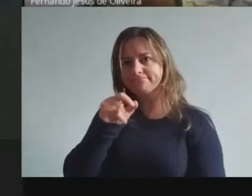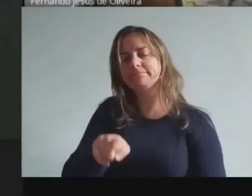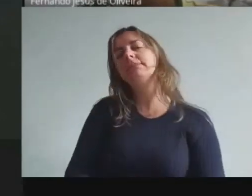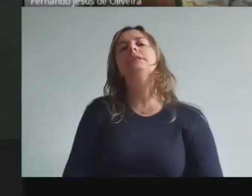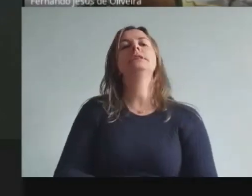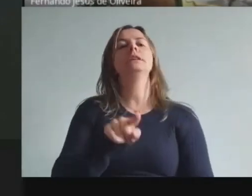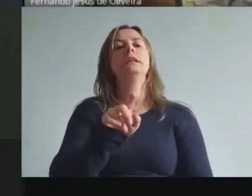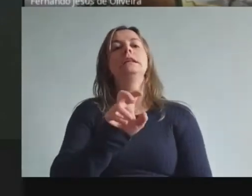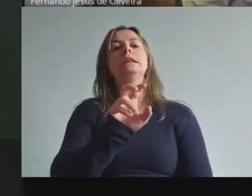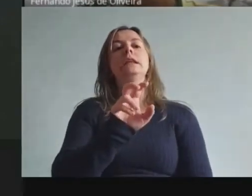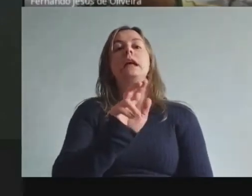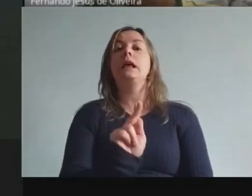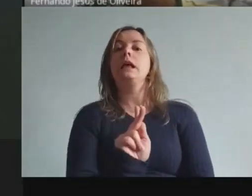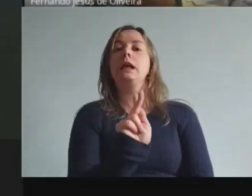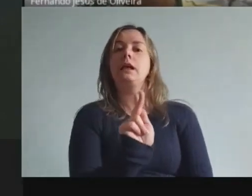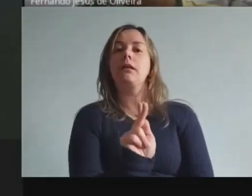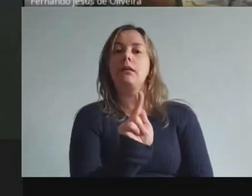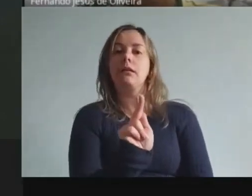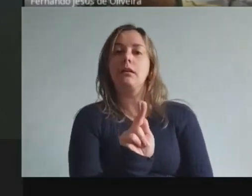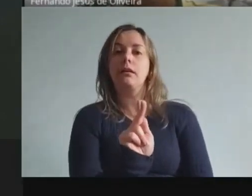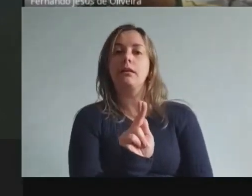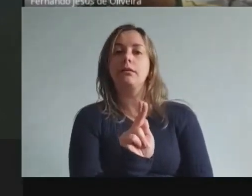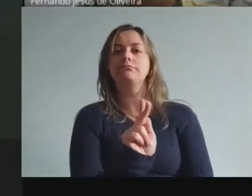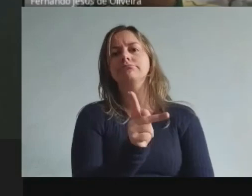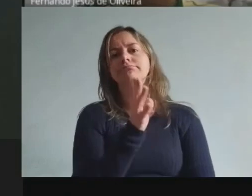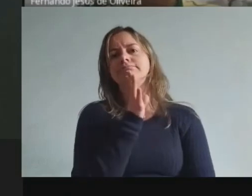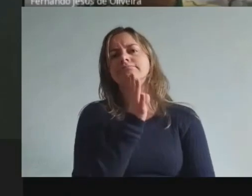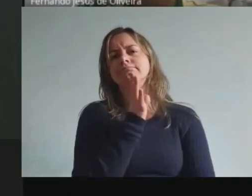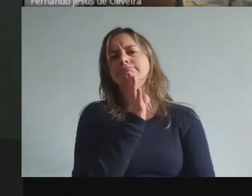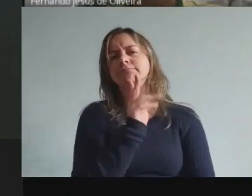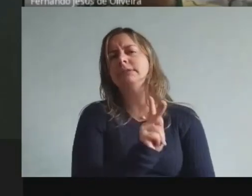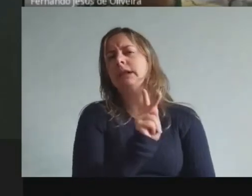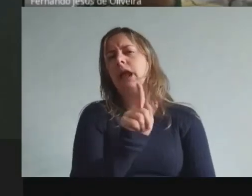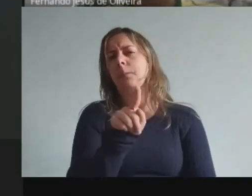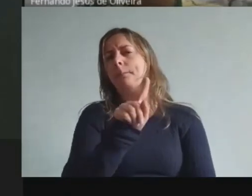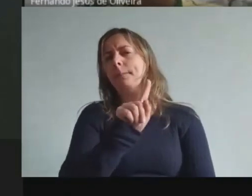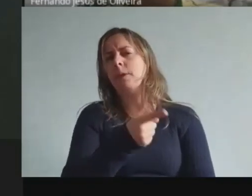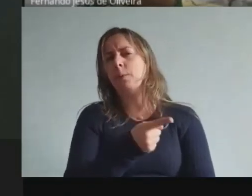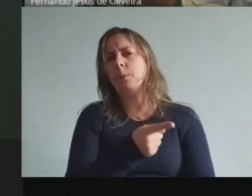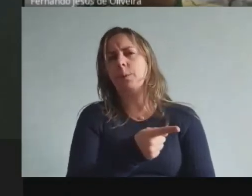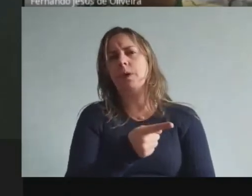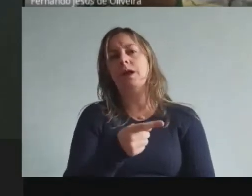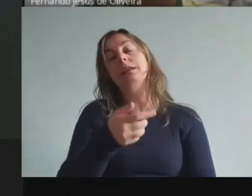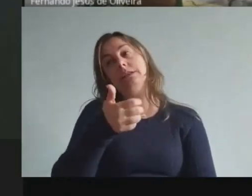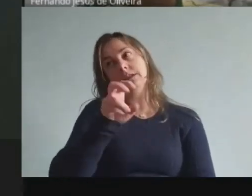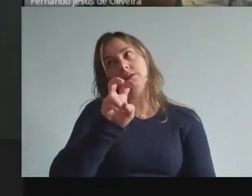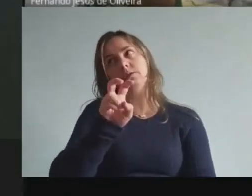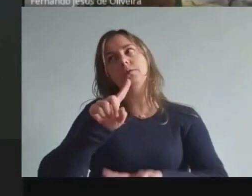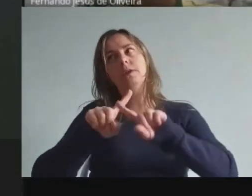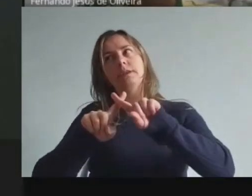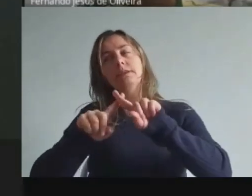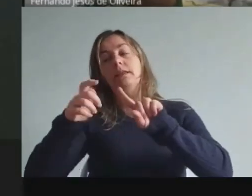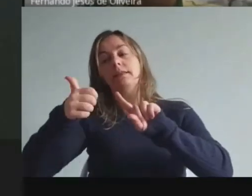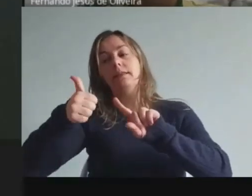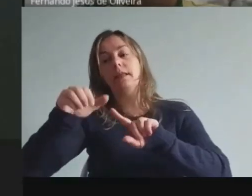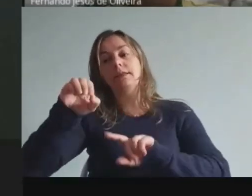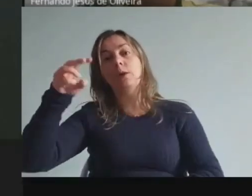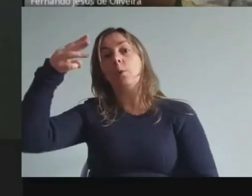kilovolts, esse K é o mesmo de quilômetro, é 1000, 5 vezes 10 ao cubo,